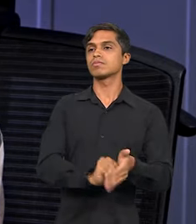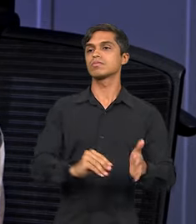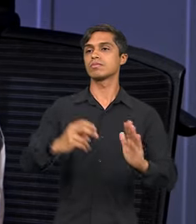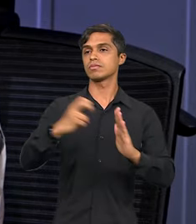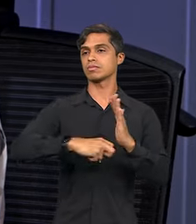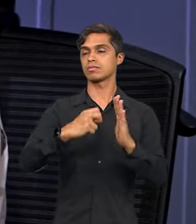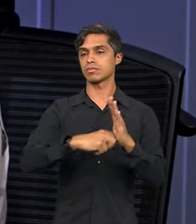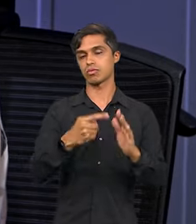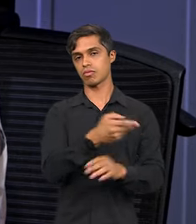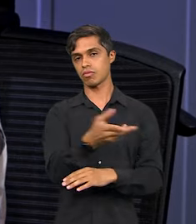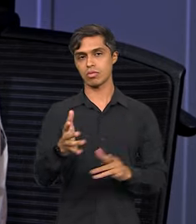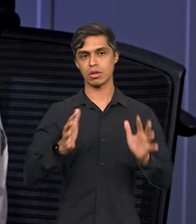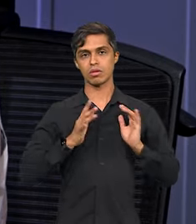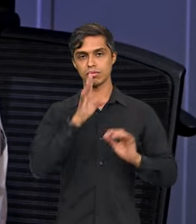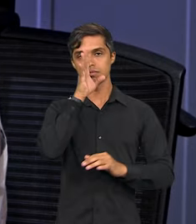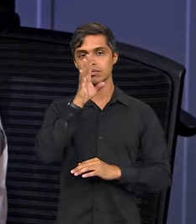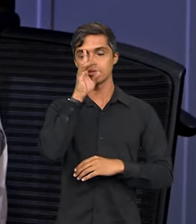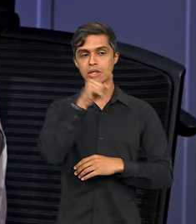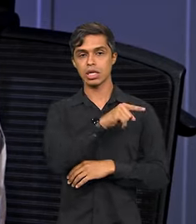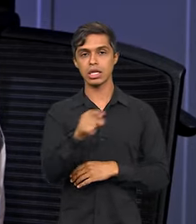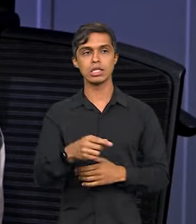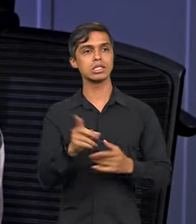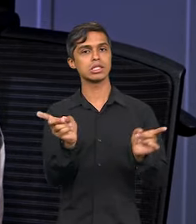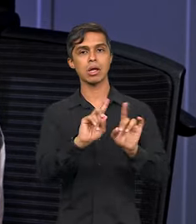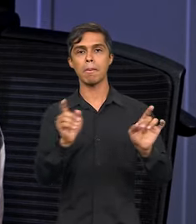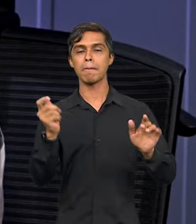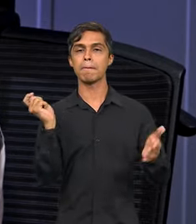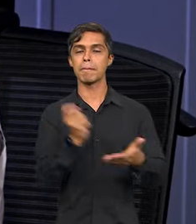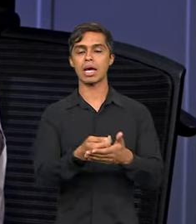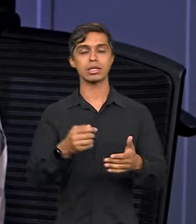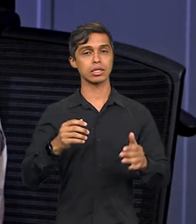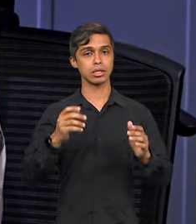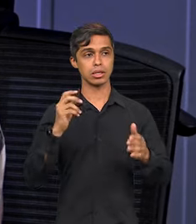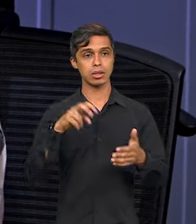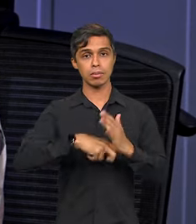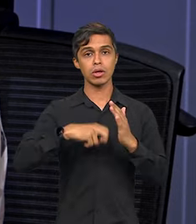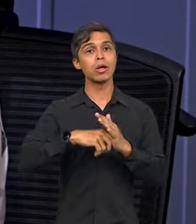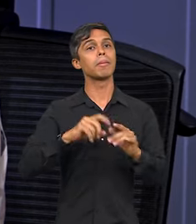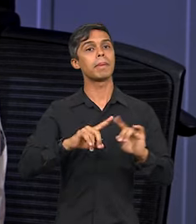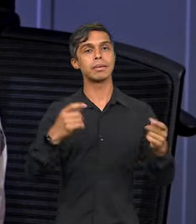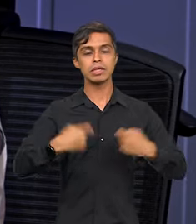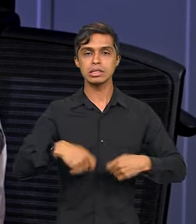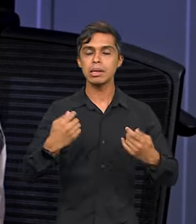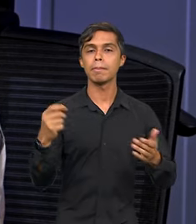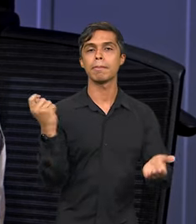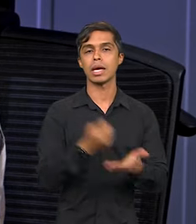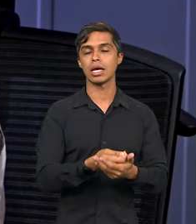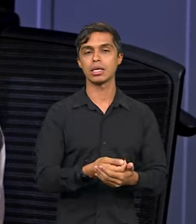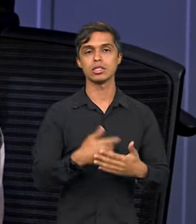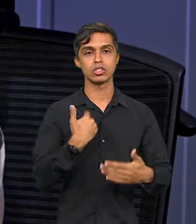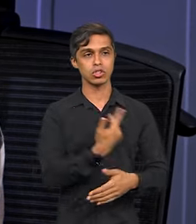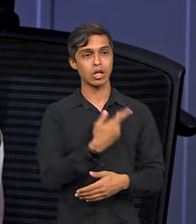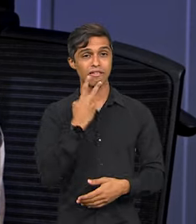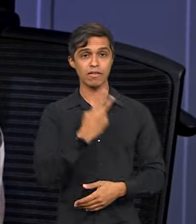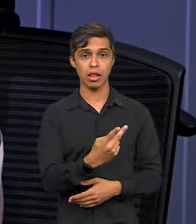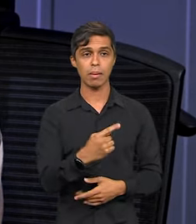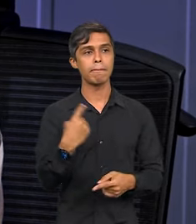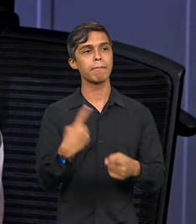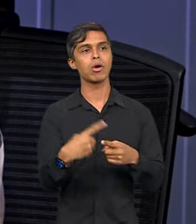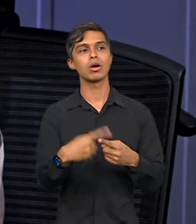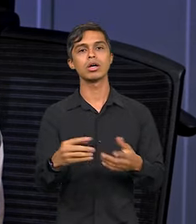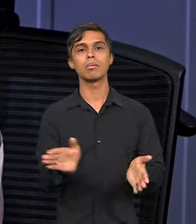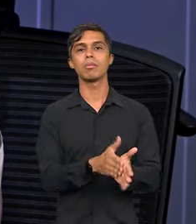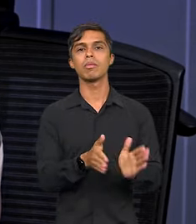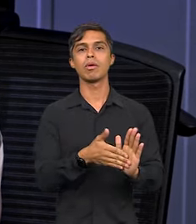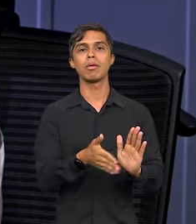é uma forma de fazer com que os que não pagam impostos paguem mas a gente como sociedade civil tá propondo mais do que isso tá tá dizendo por que que nós